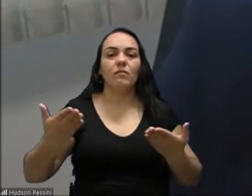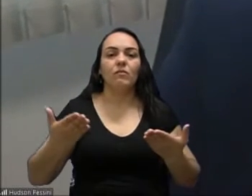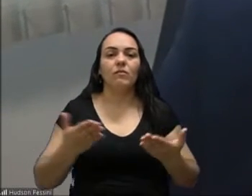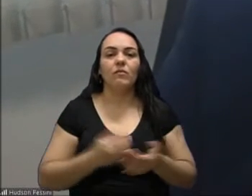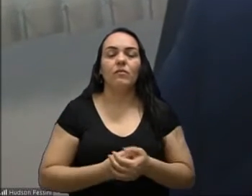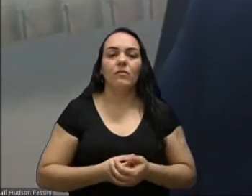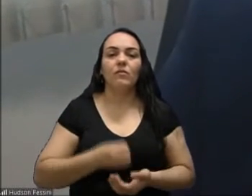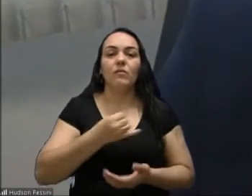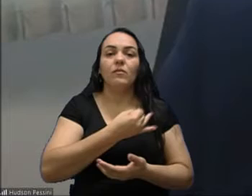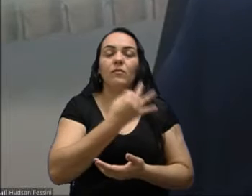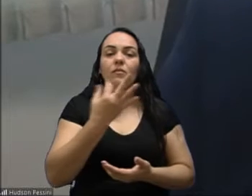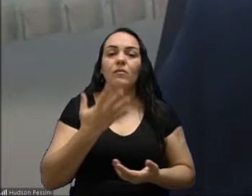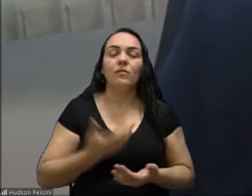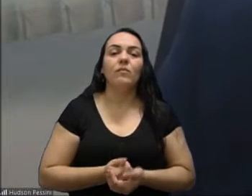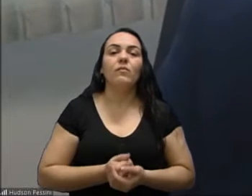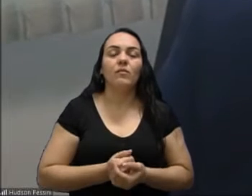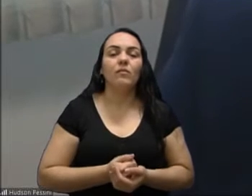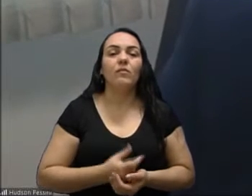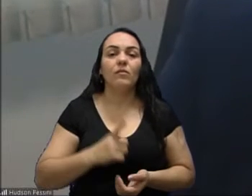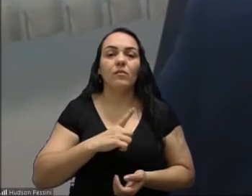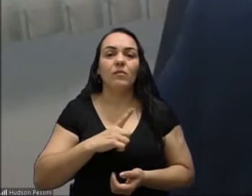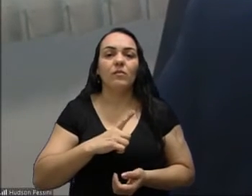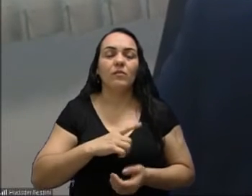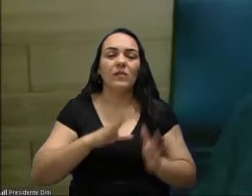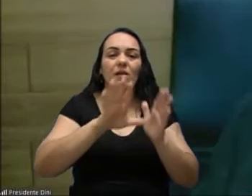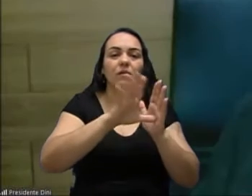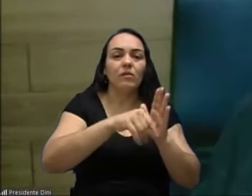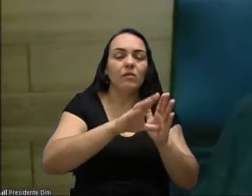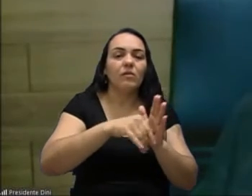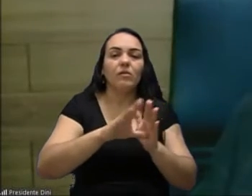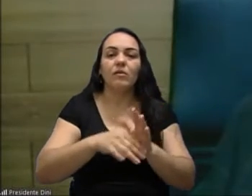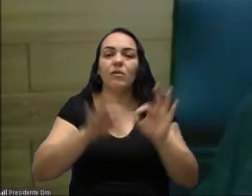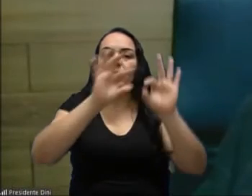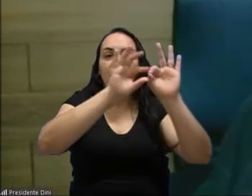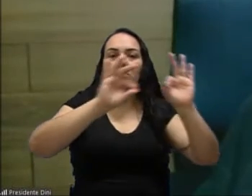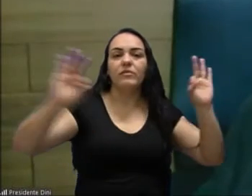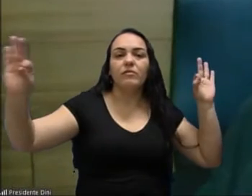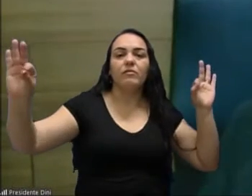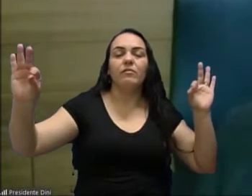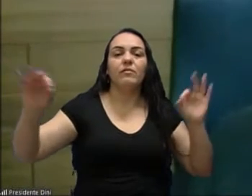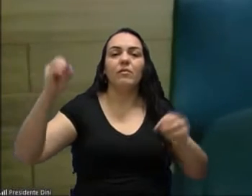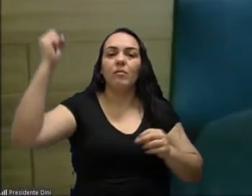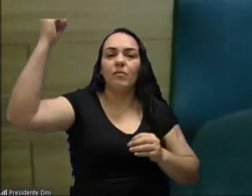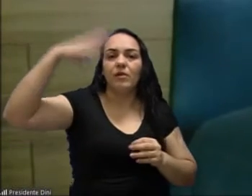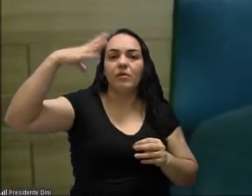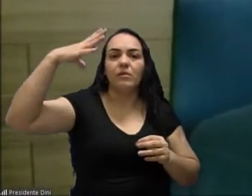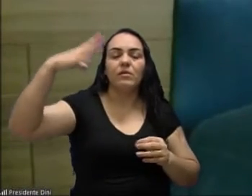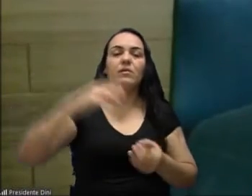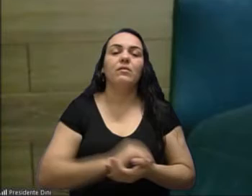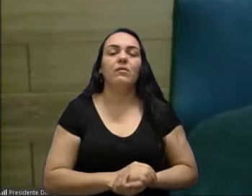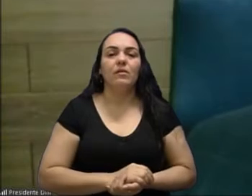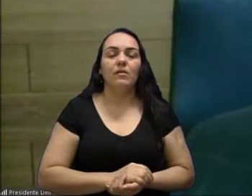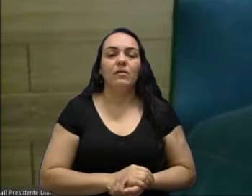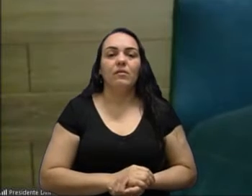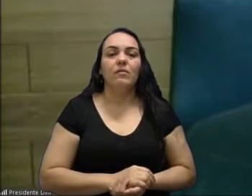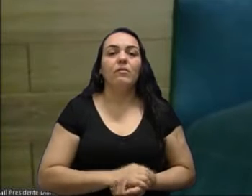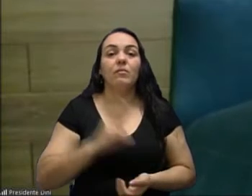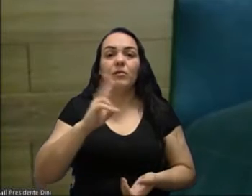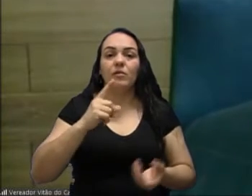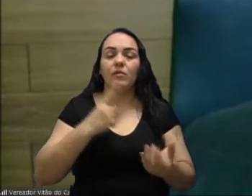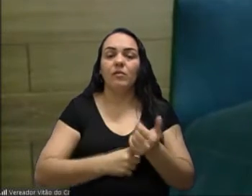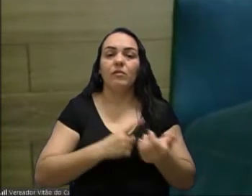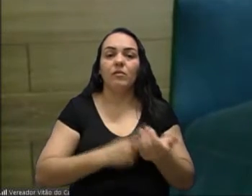delitos que ocorrem na cidade de furto em escolas vereador vereador Hudson Pestine o Vitão está aqui